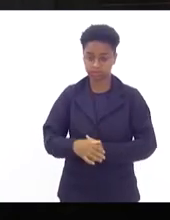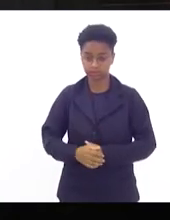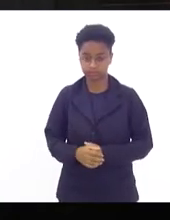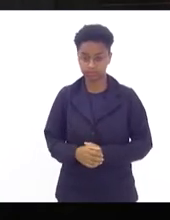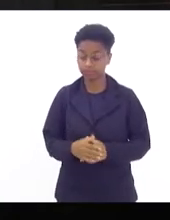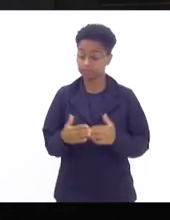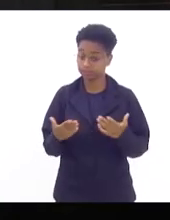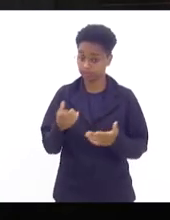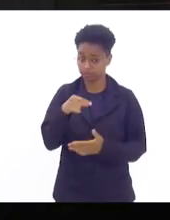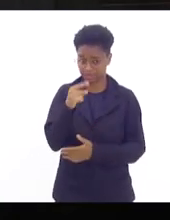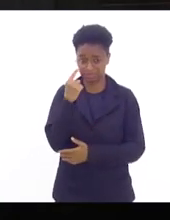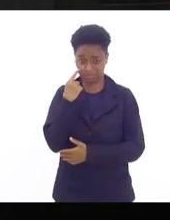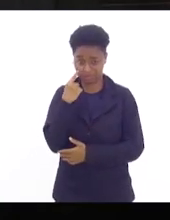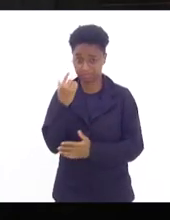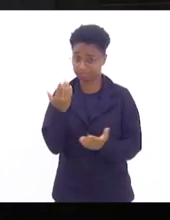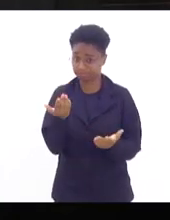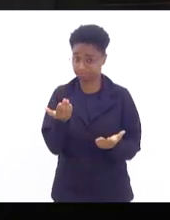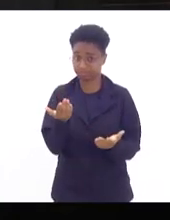Veja, Vossa Excelência,